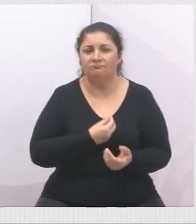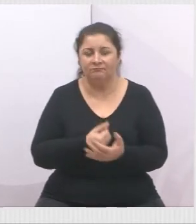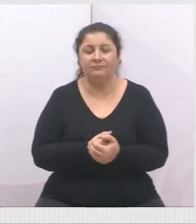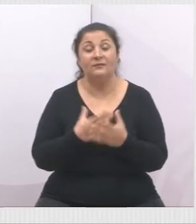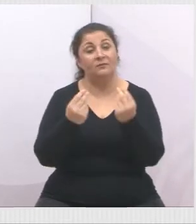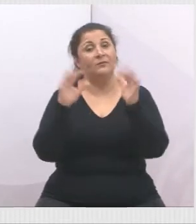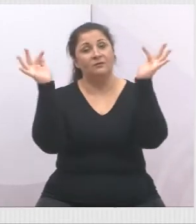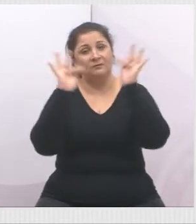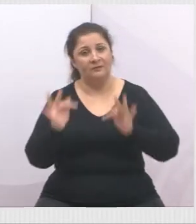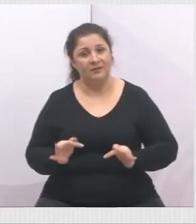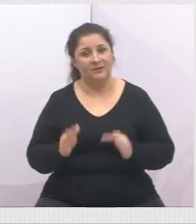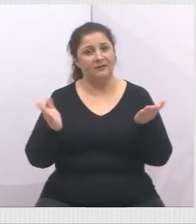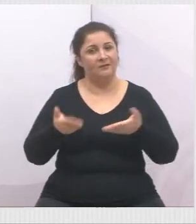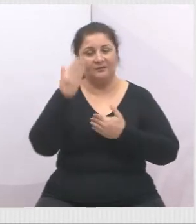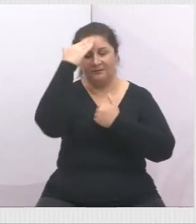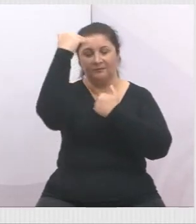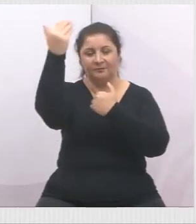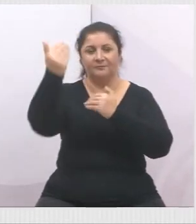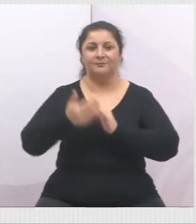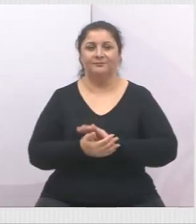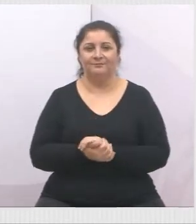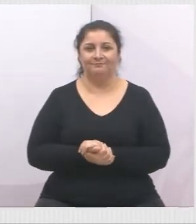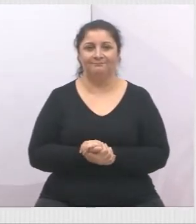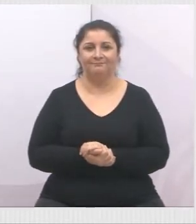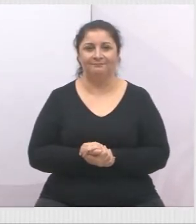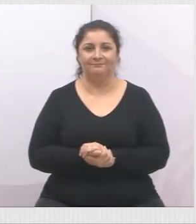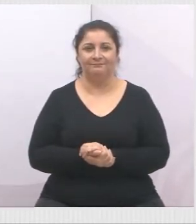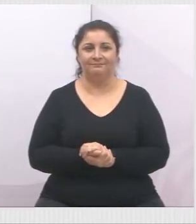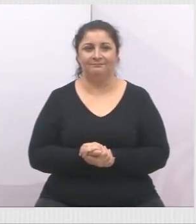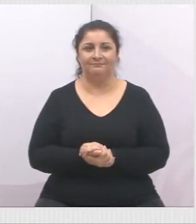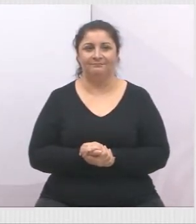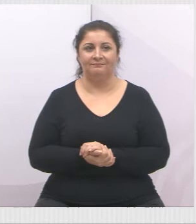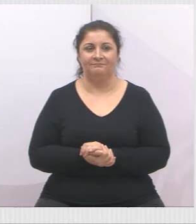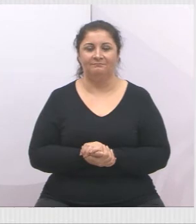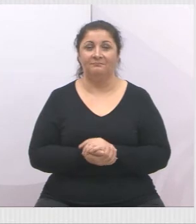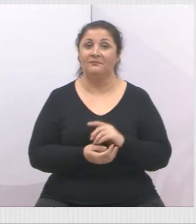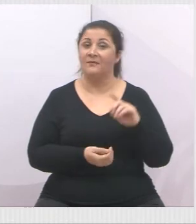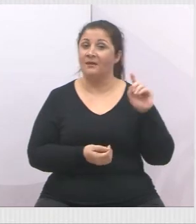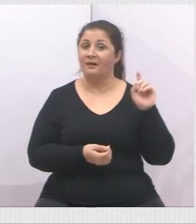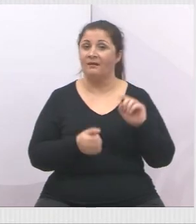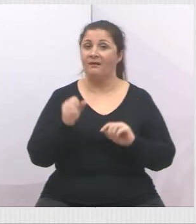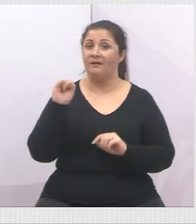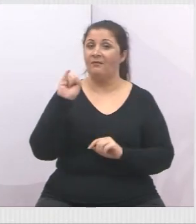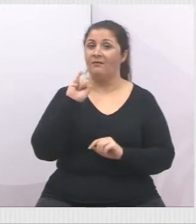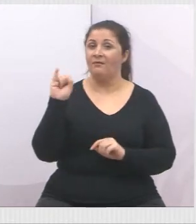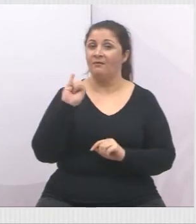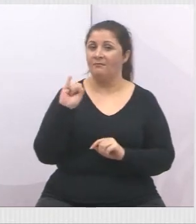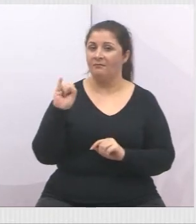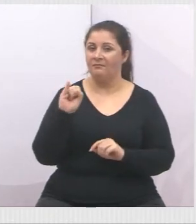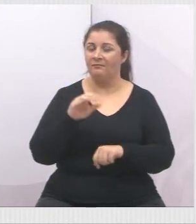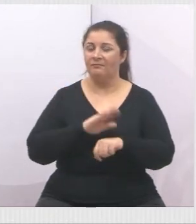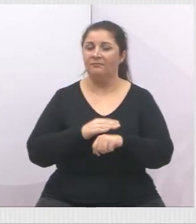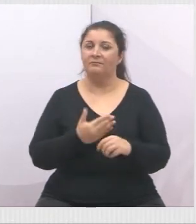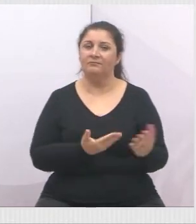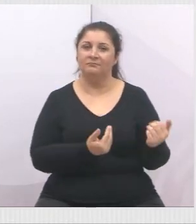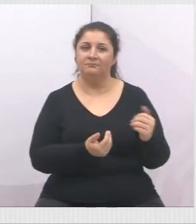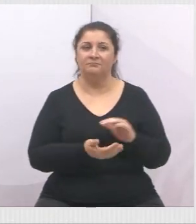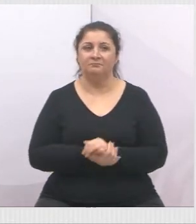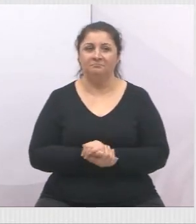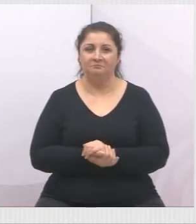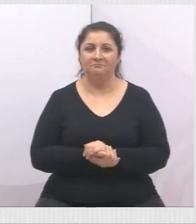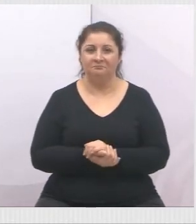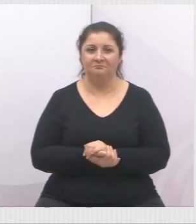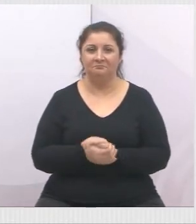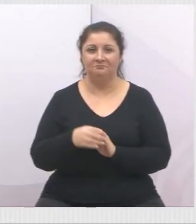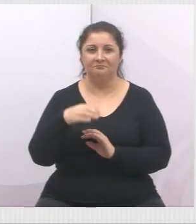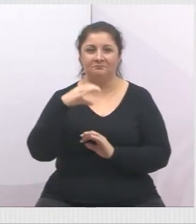muito feliz dele estar sendo homenageado. Eu sou o irmão mais novo do Carlos. Eu sou o caçula